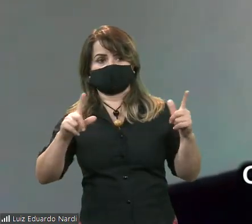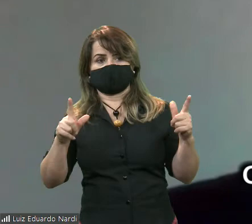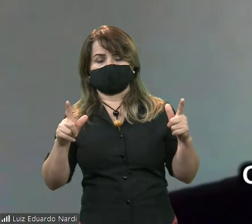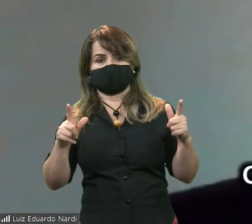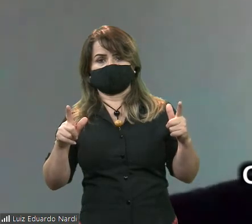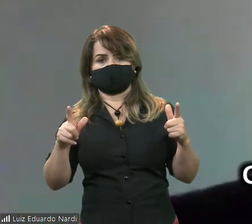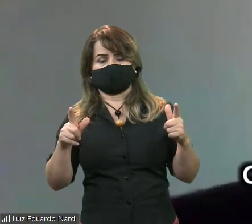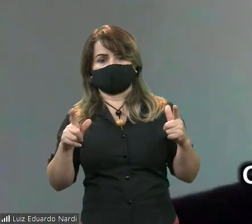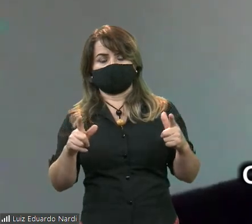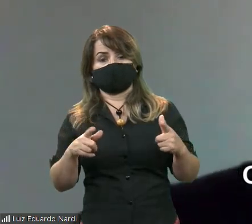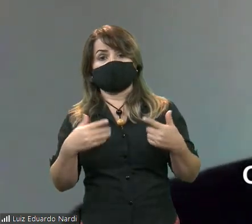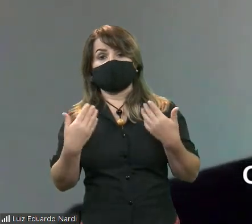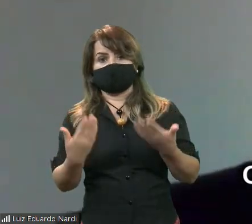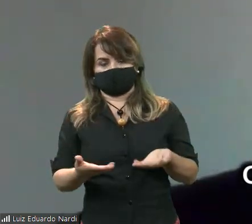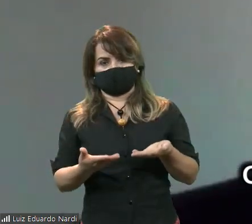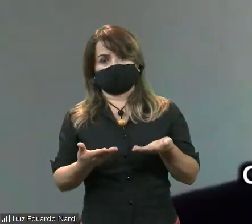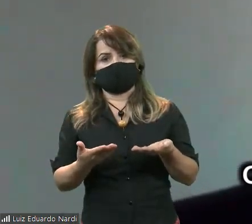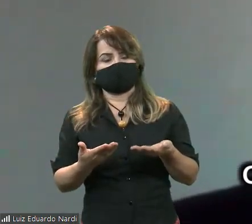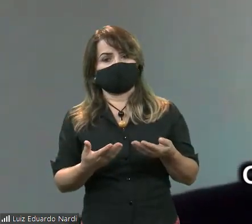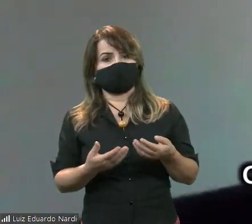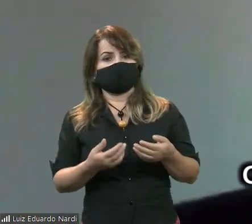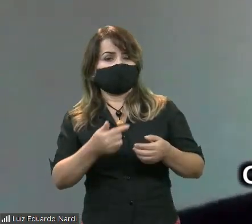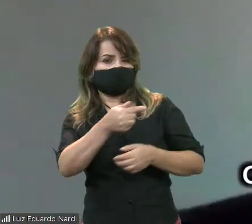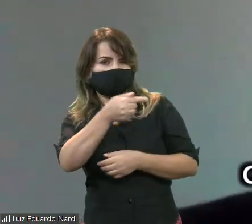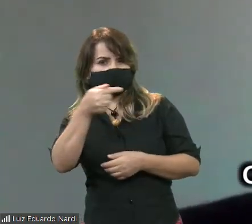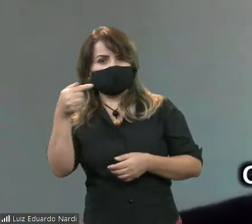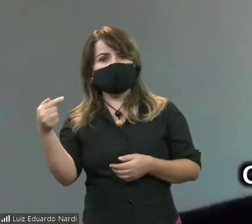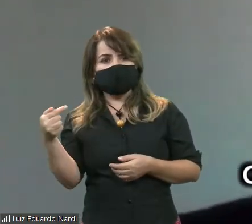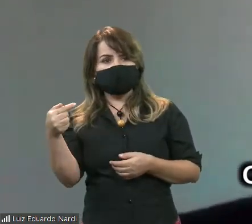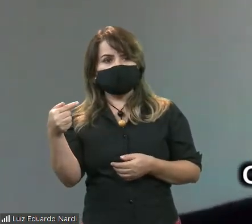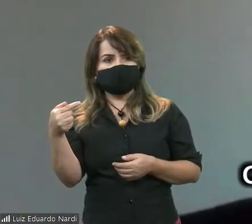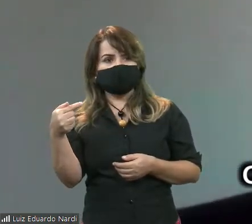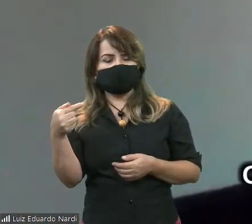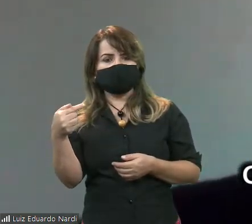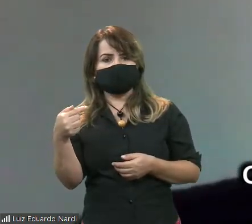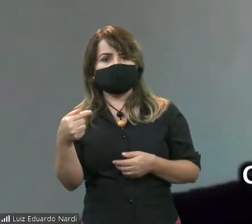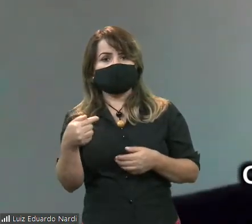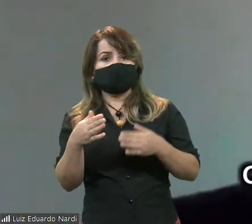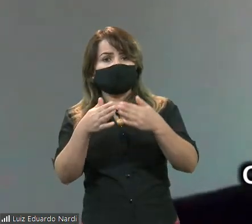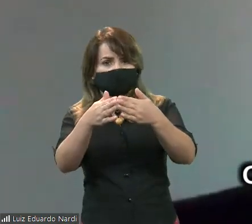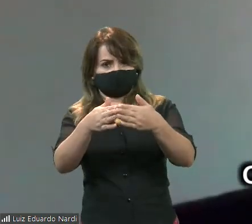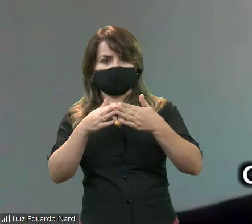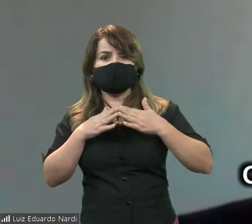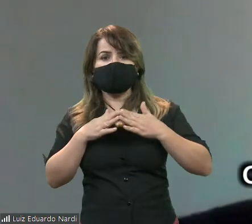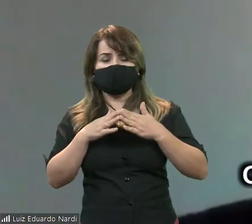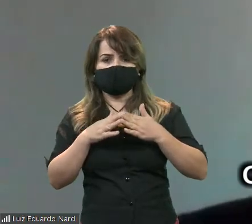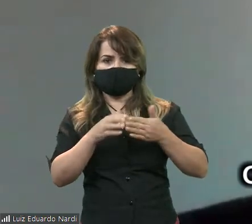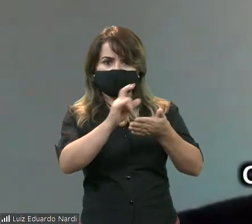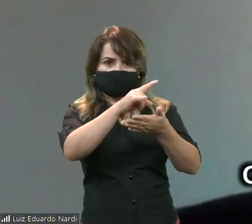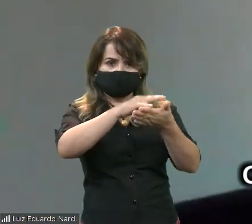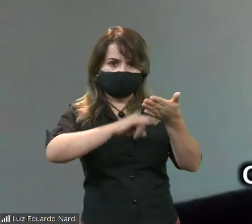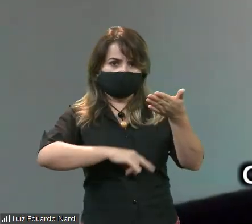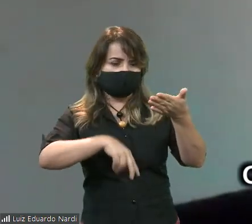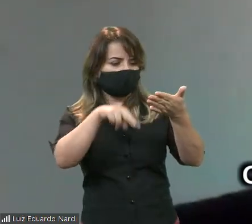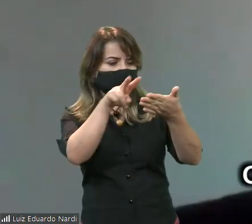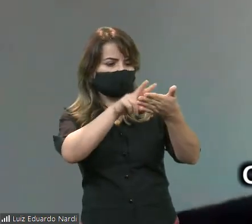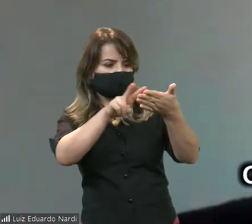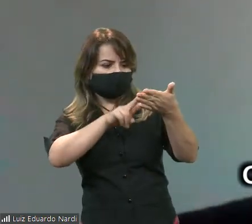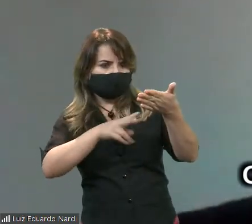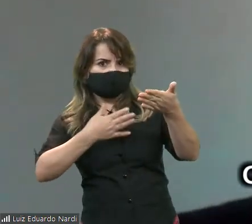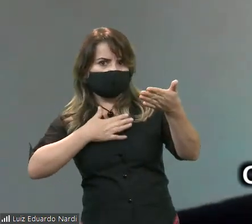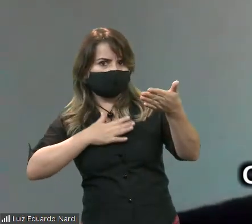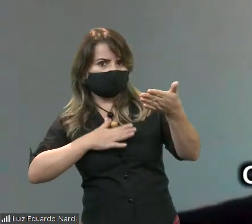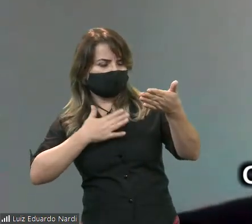Agora, em uma semana, o que que se pode? Por favor, leiam o projeto, leiam a exposição de motivo com cuidado. Eu sei que os